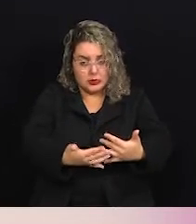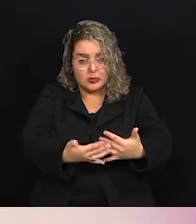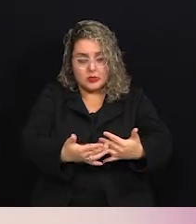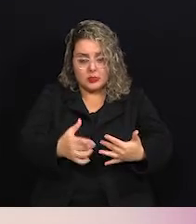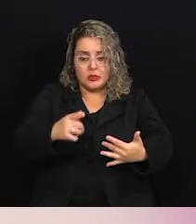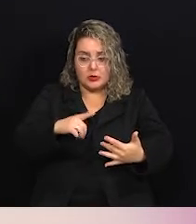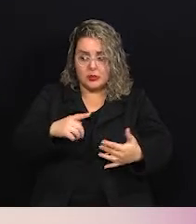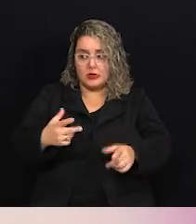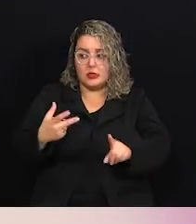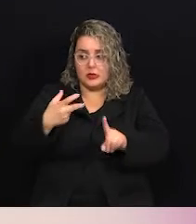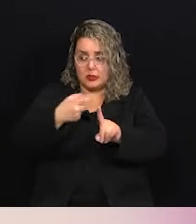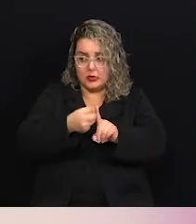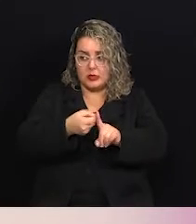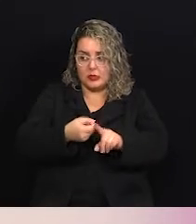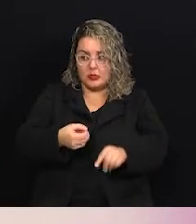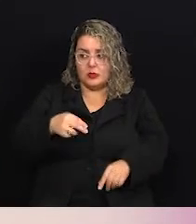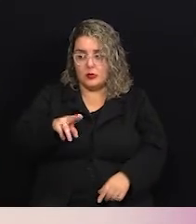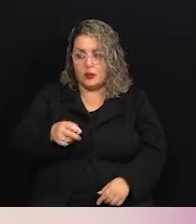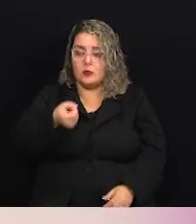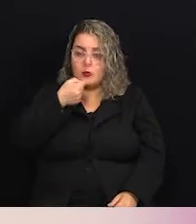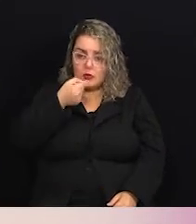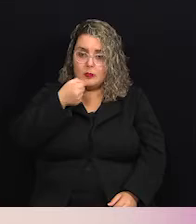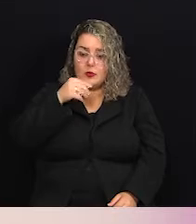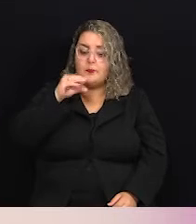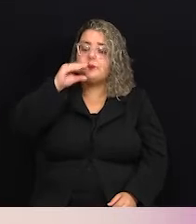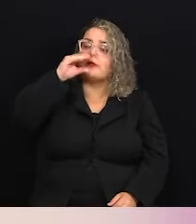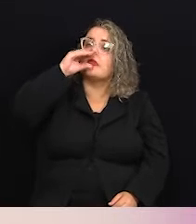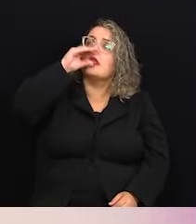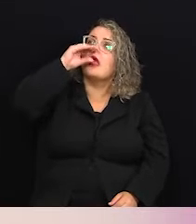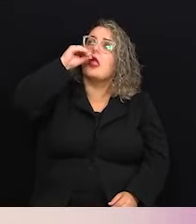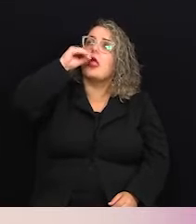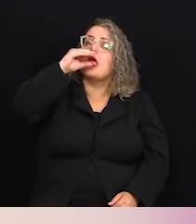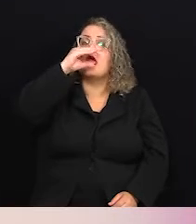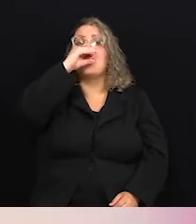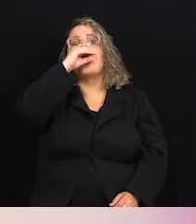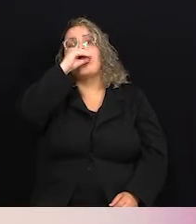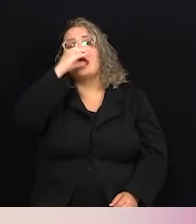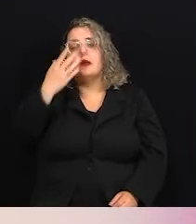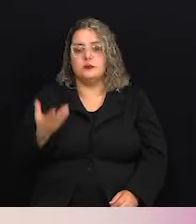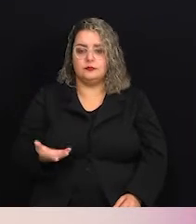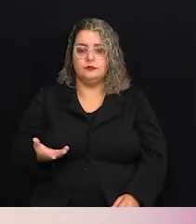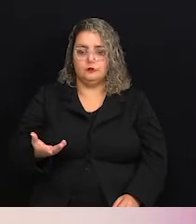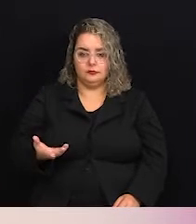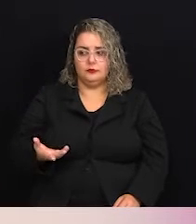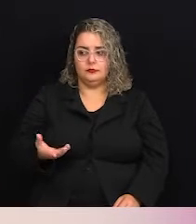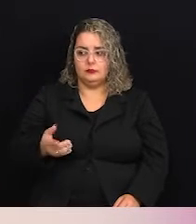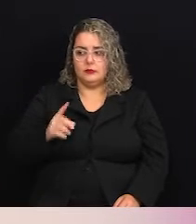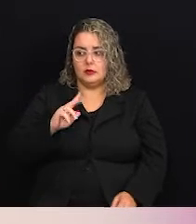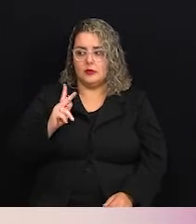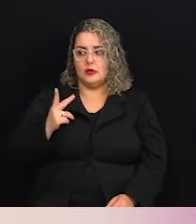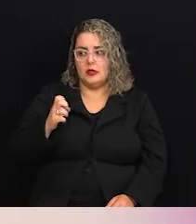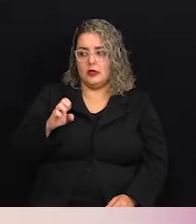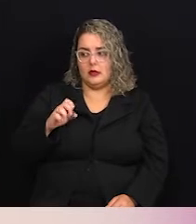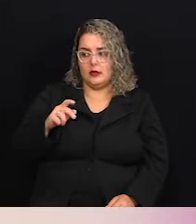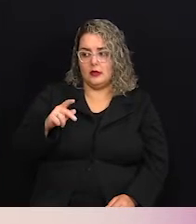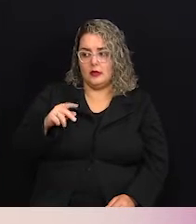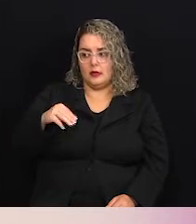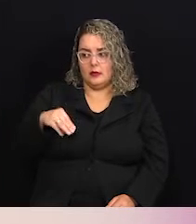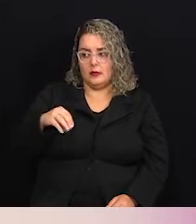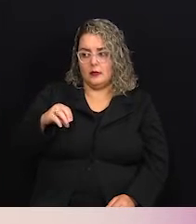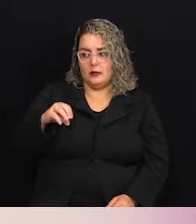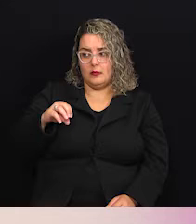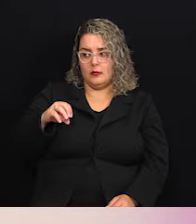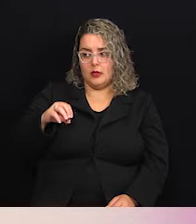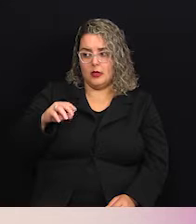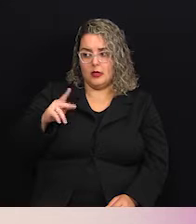tem as injetáveis ou as sublinguais orais, que são as gotinhas também existem, mas não é homeopatia, é tratamento